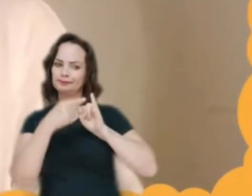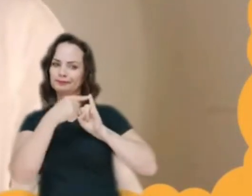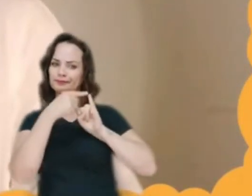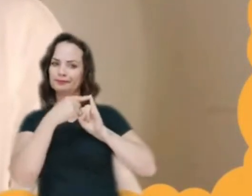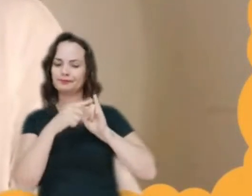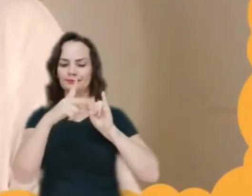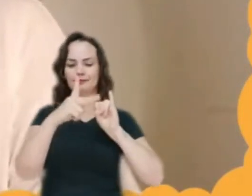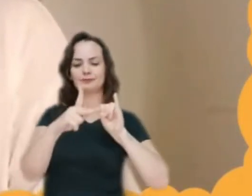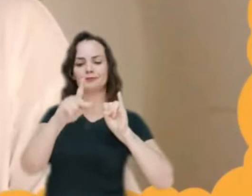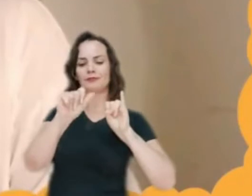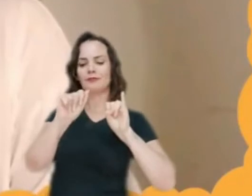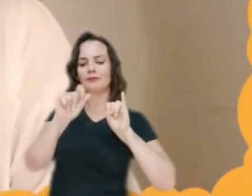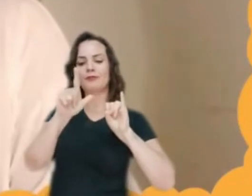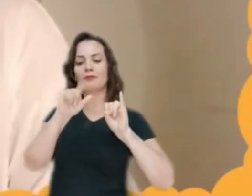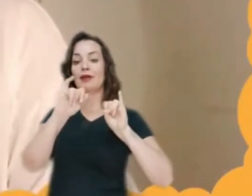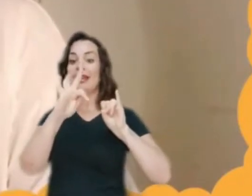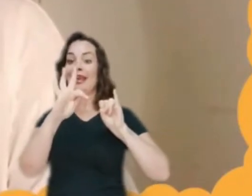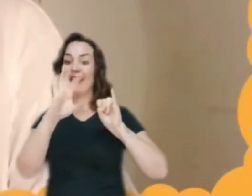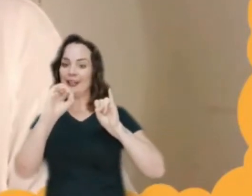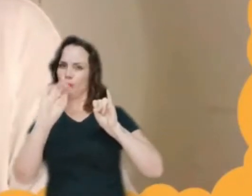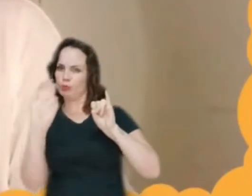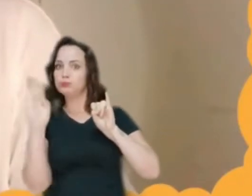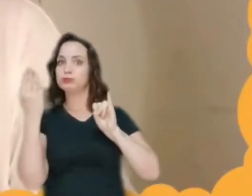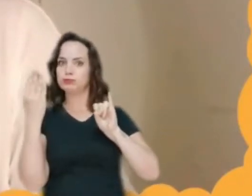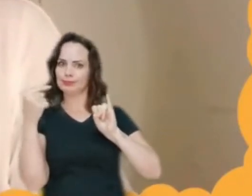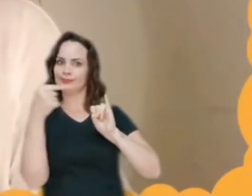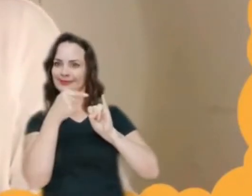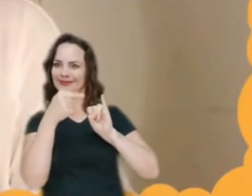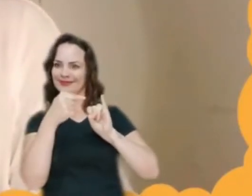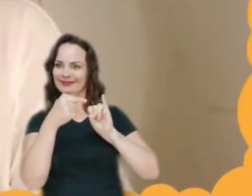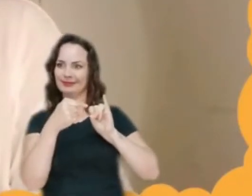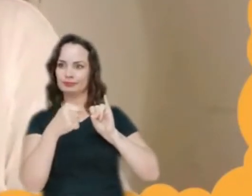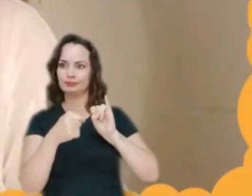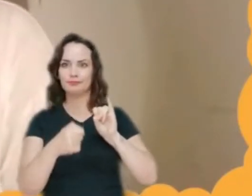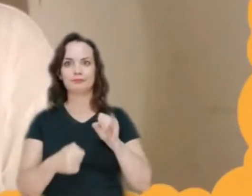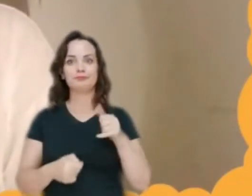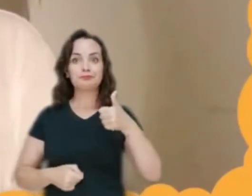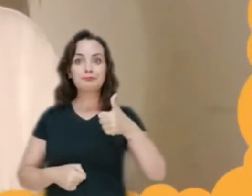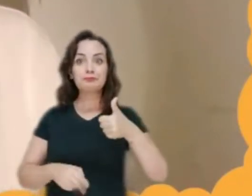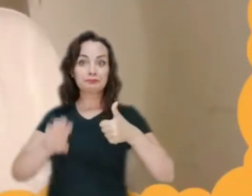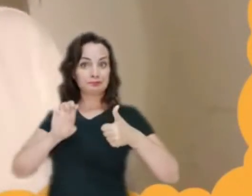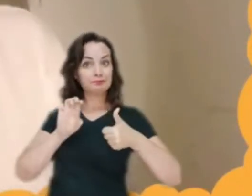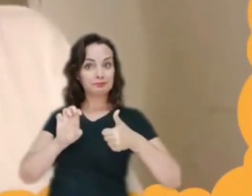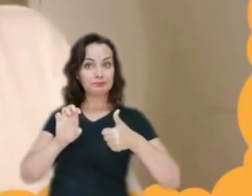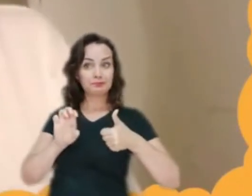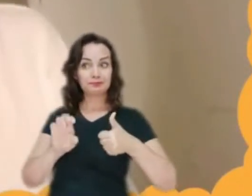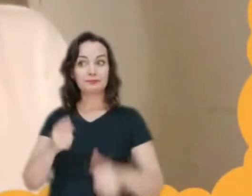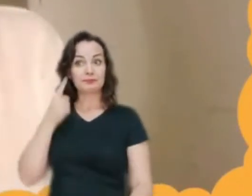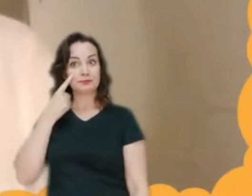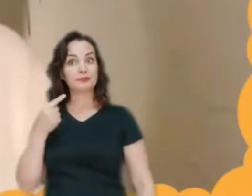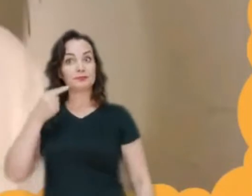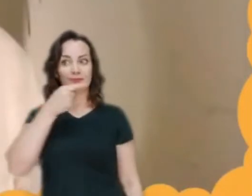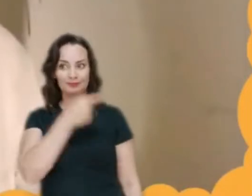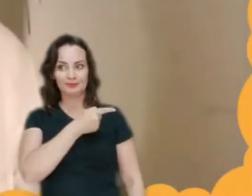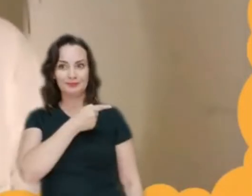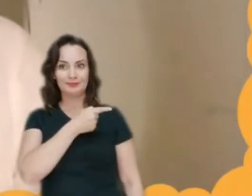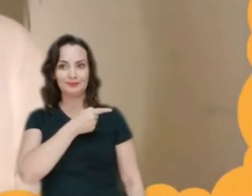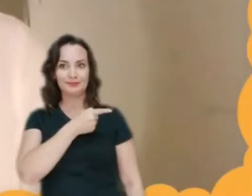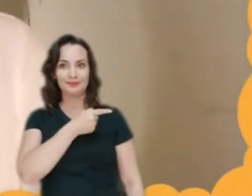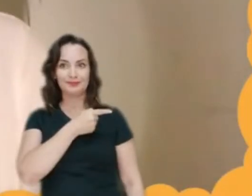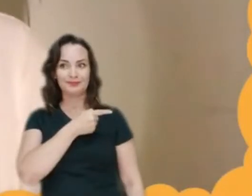ó, o Mindinho, vai ser o Palito. Então, Palo Palito. E esse aqui vai ser o E. Então, ó.